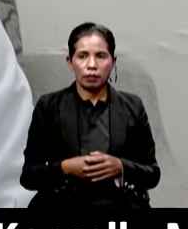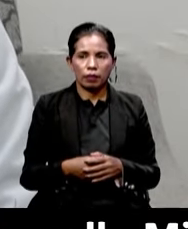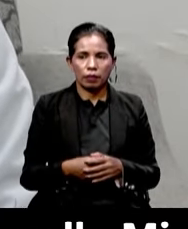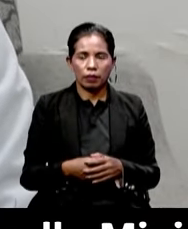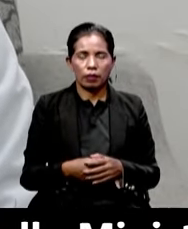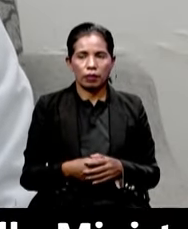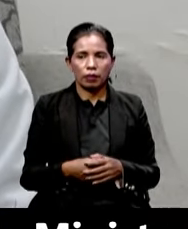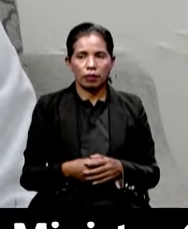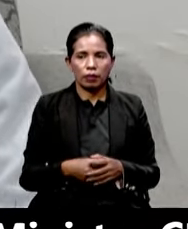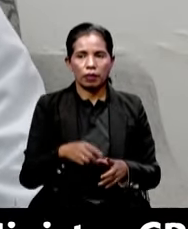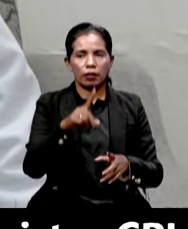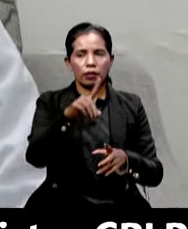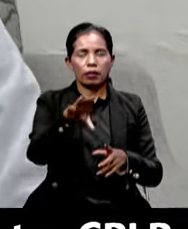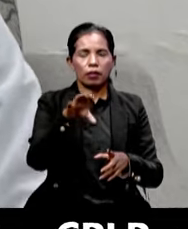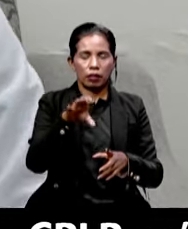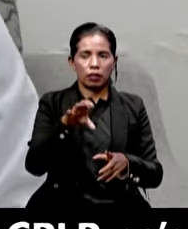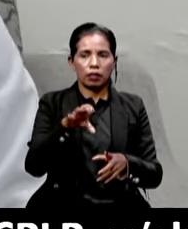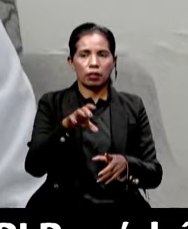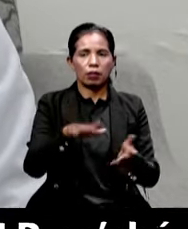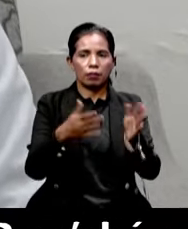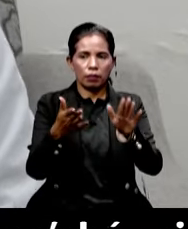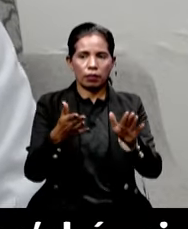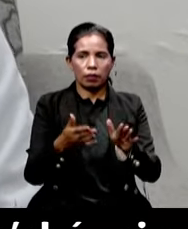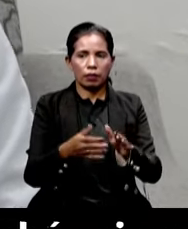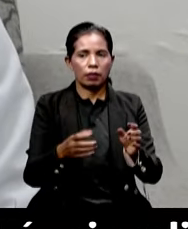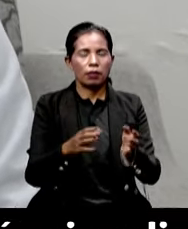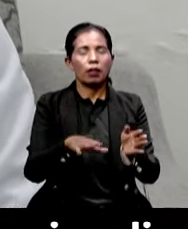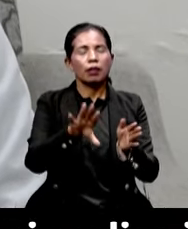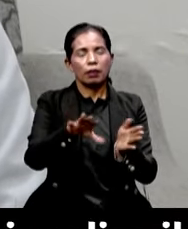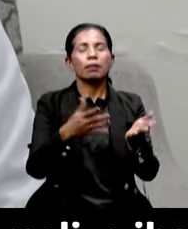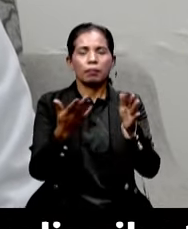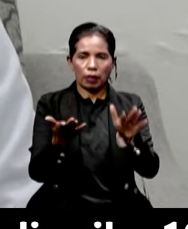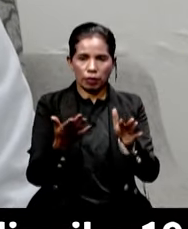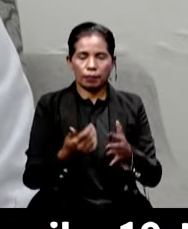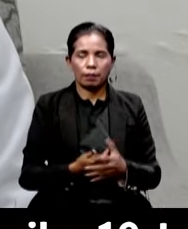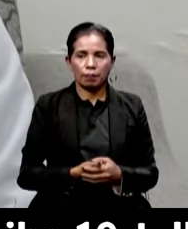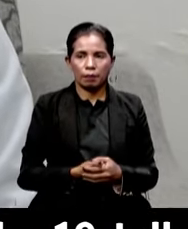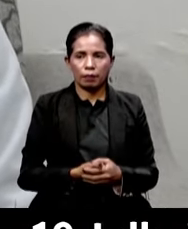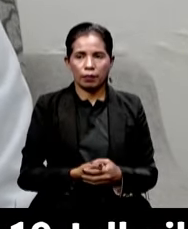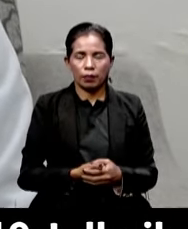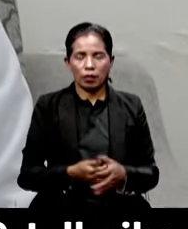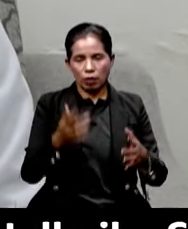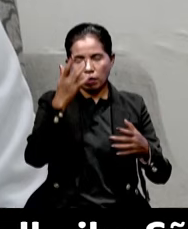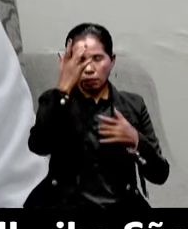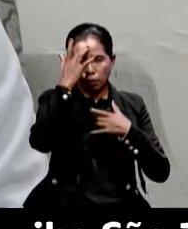mais de 100 nak mate lah kombida tahun kata ke stroke